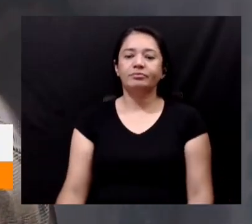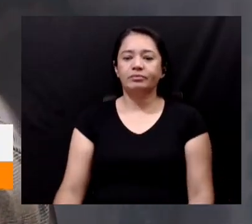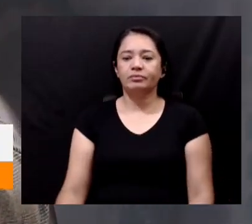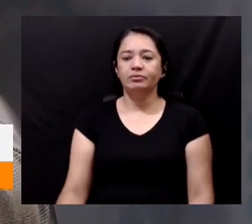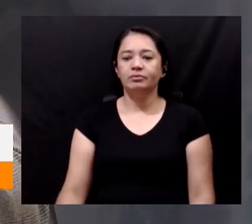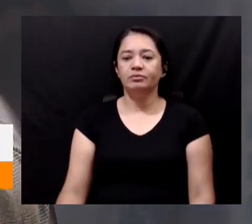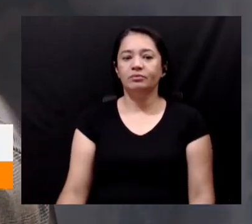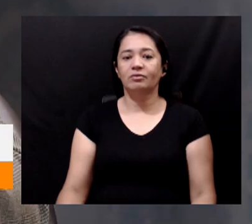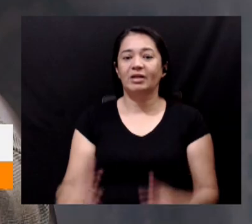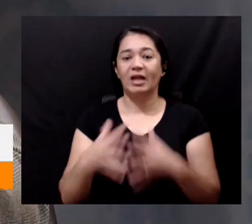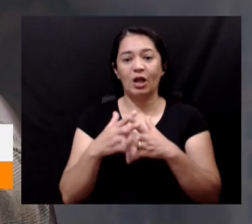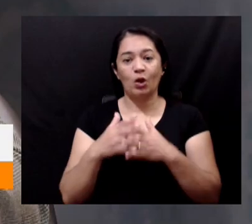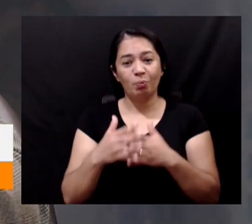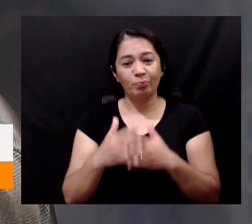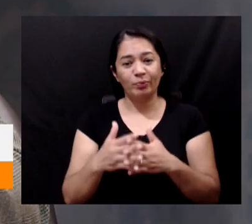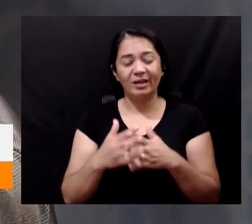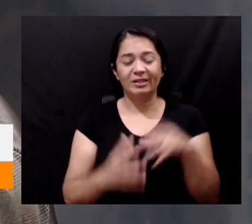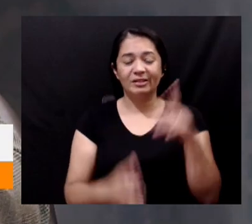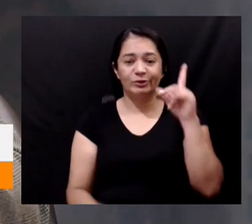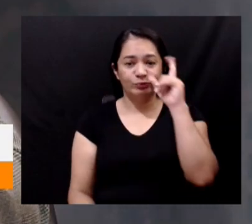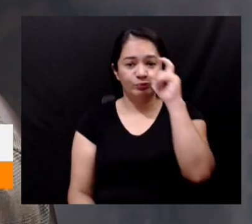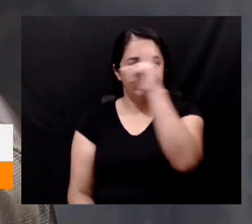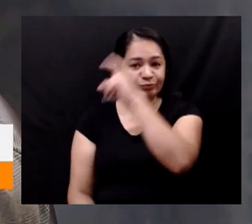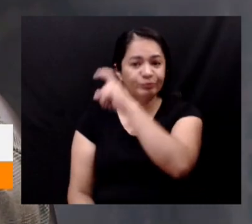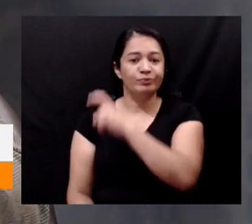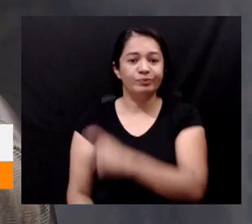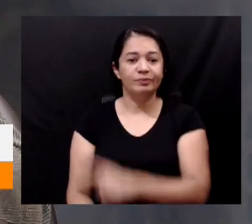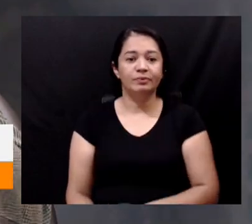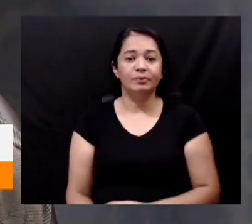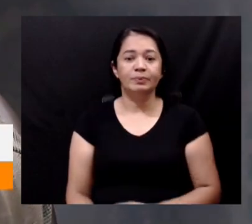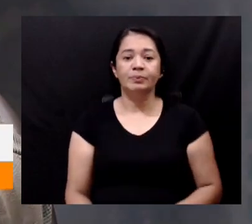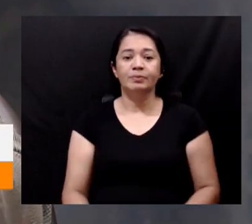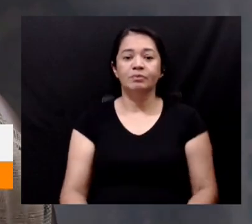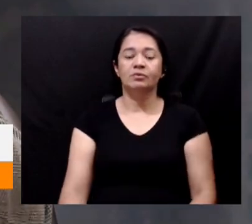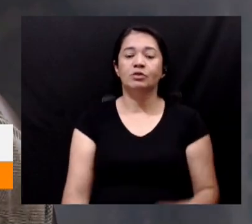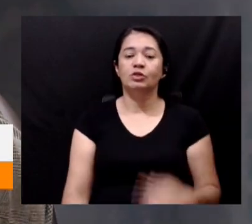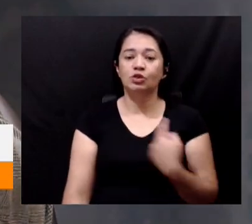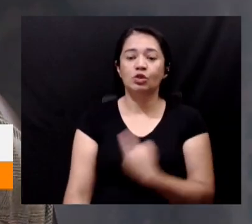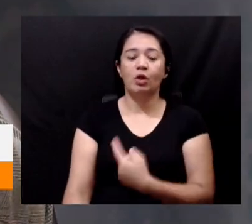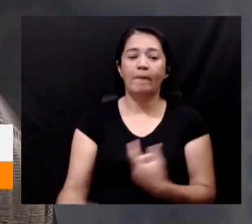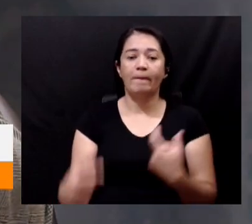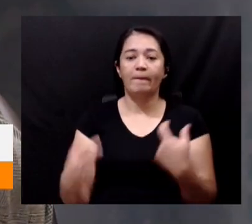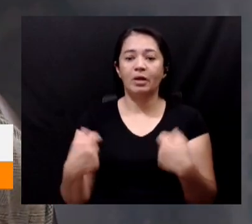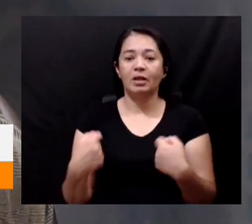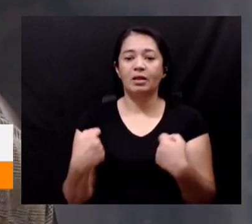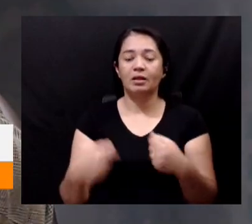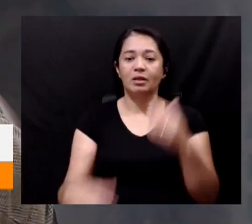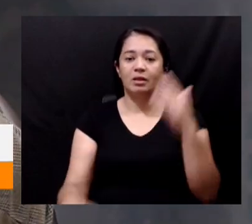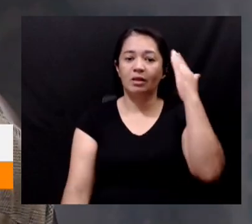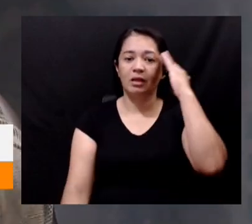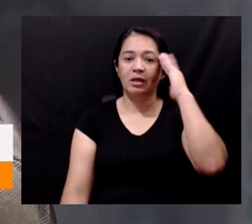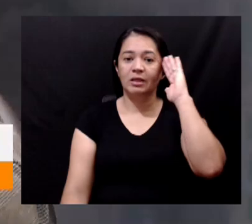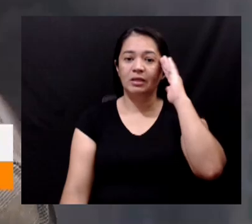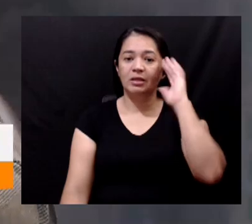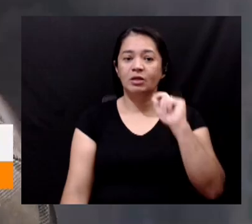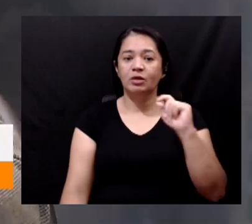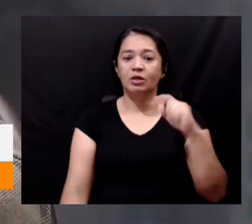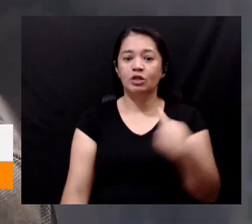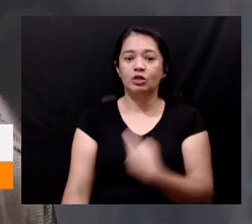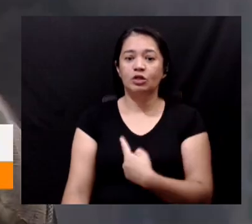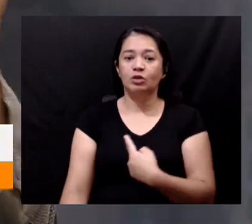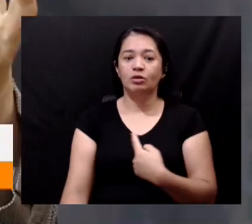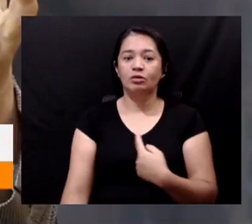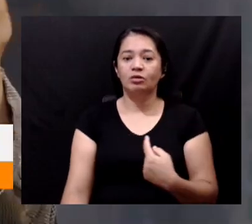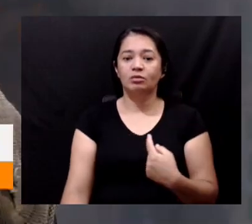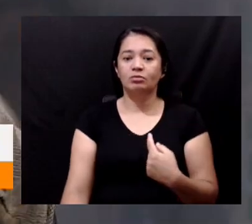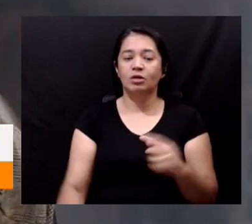complexo a situação. Nós precisamos entender que a gente, é uma questão social,